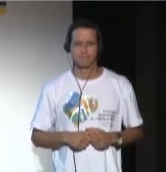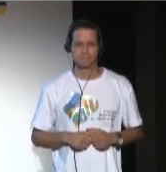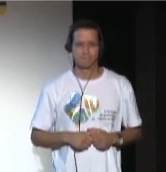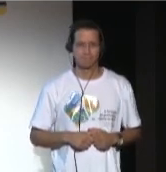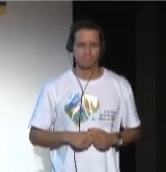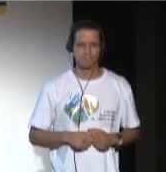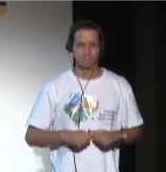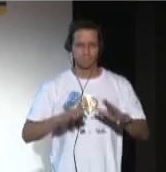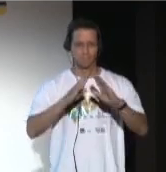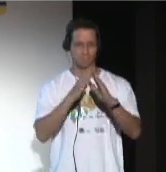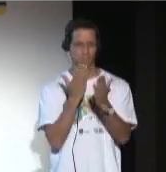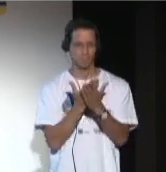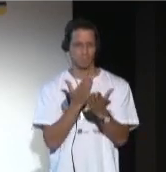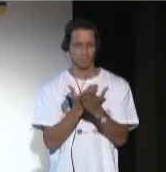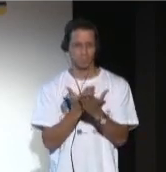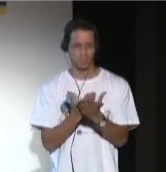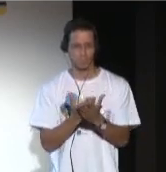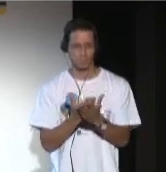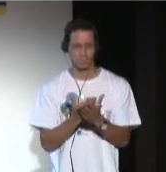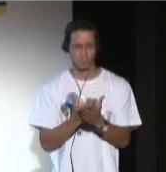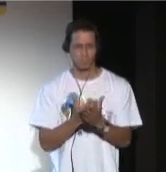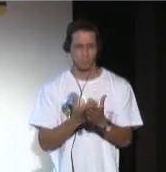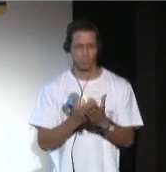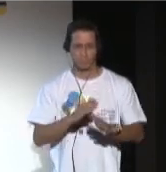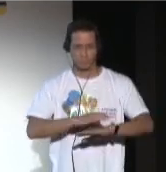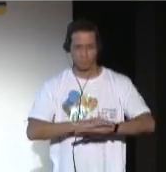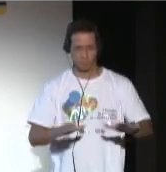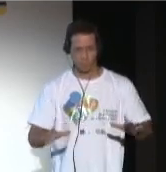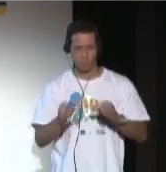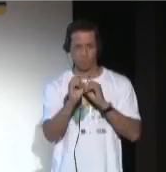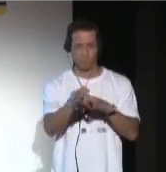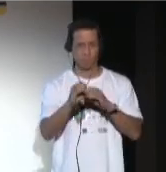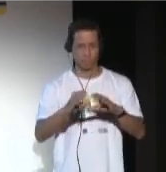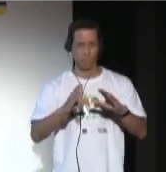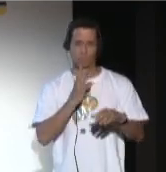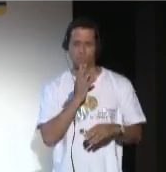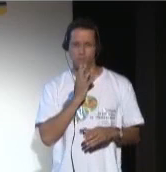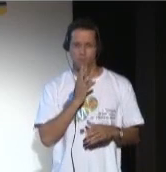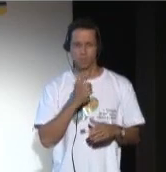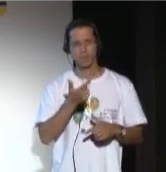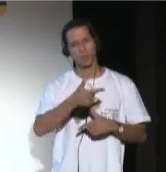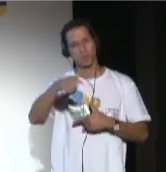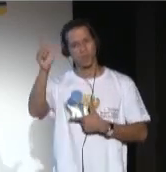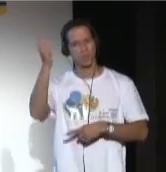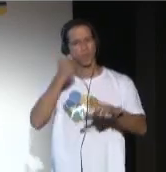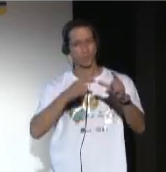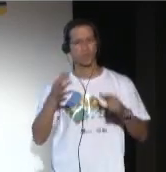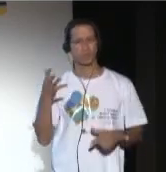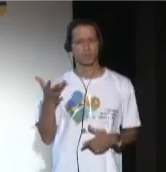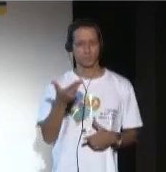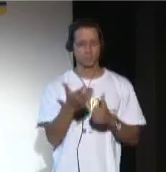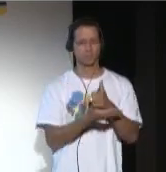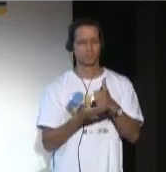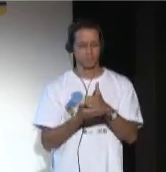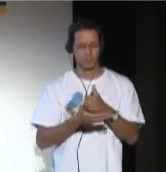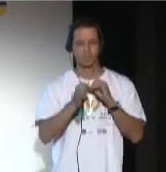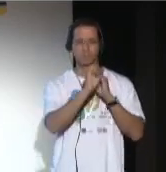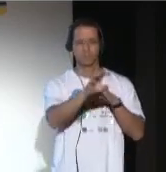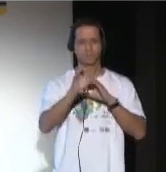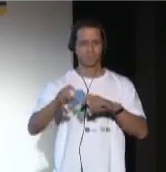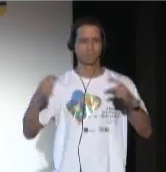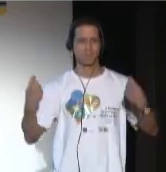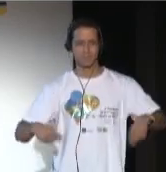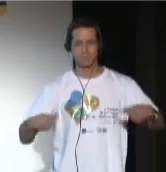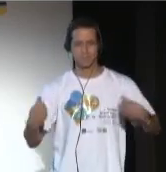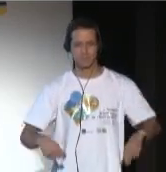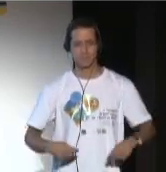Que a escola, não somente a escola tem que ensinar o conhecimento, há outras habilidades básicas que tem que ensinar. Essa aqui é